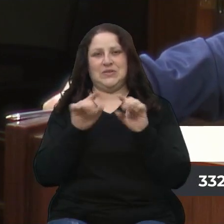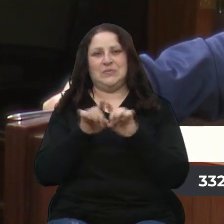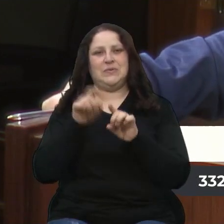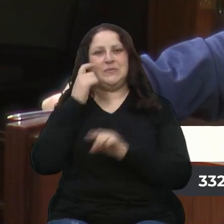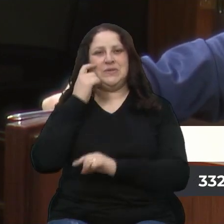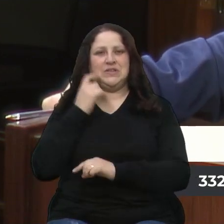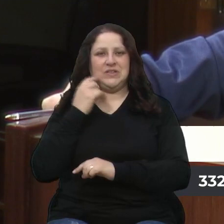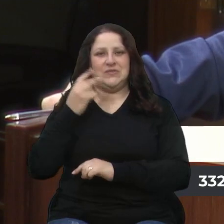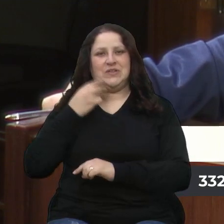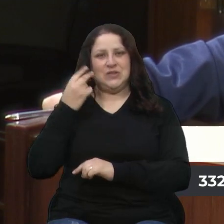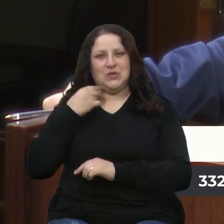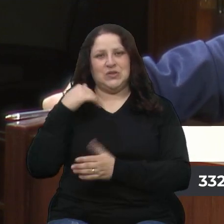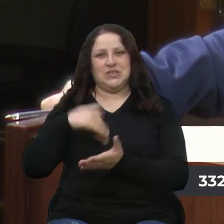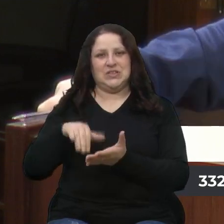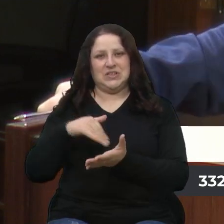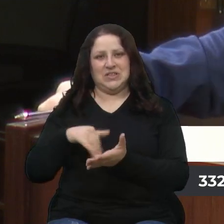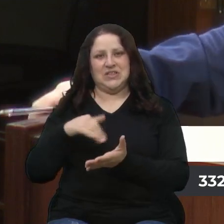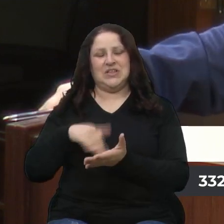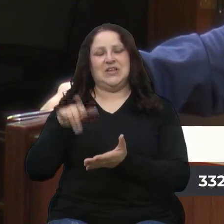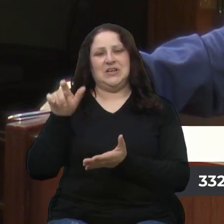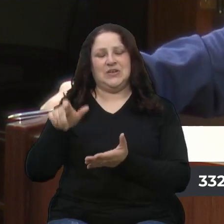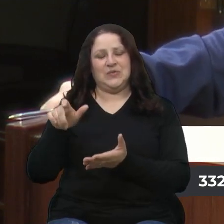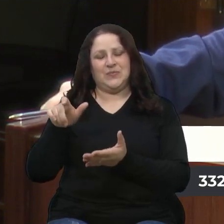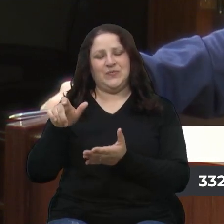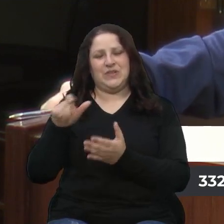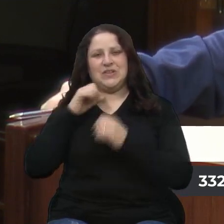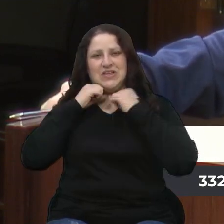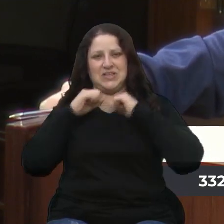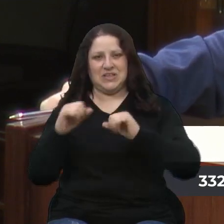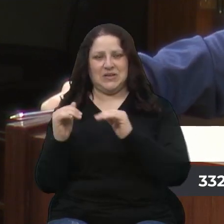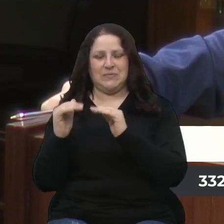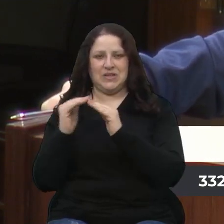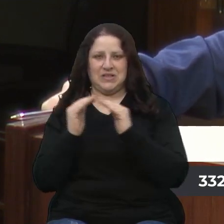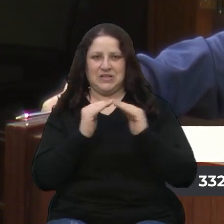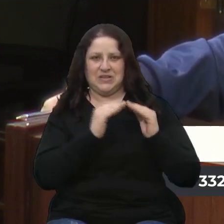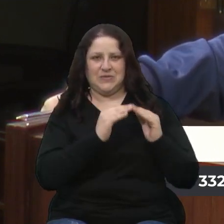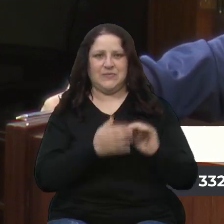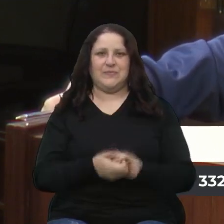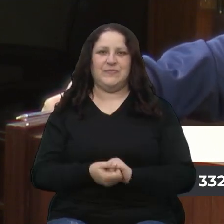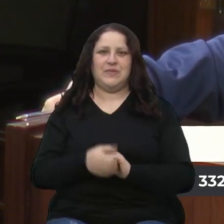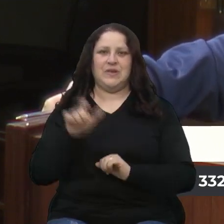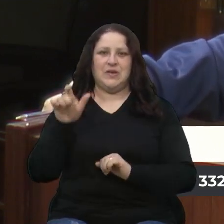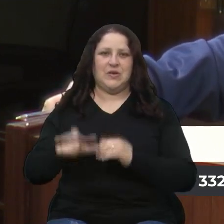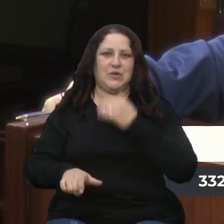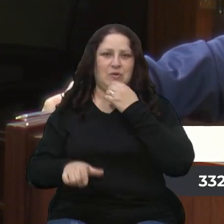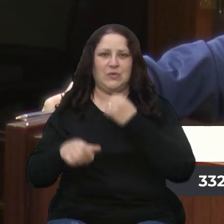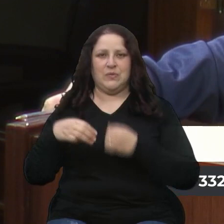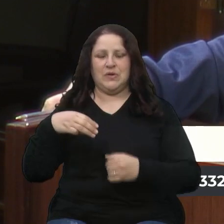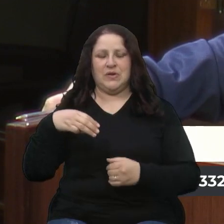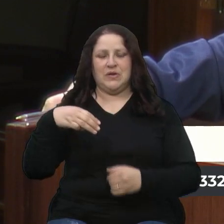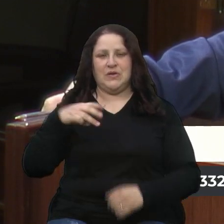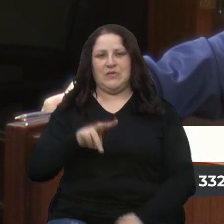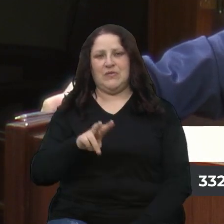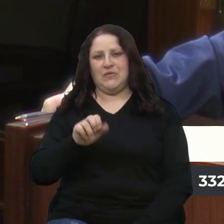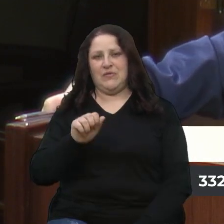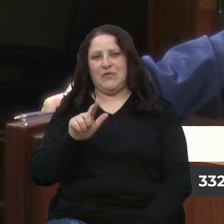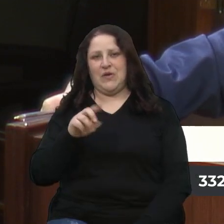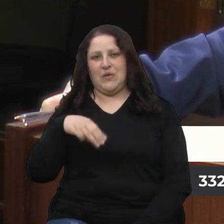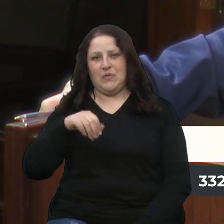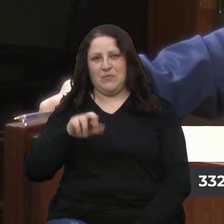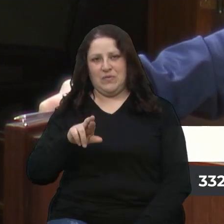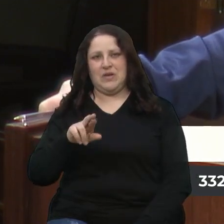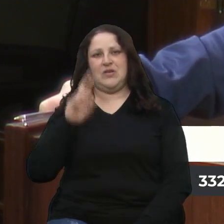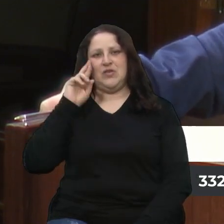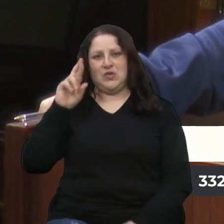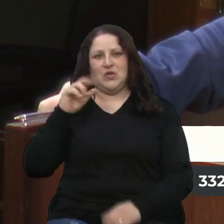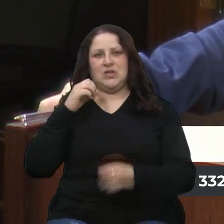vereador, secretário da Habitação, ao Vomir Mosquen, nosso diretor da Secretaria, e ao Tiago, que